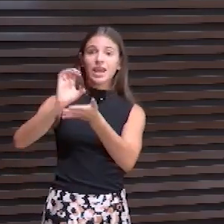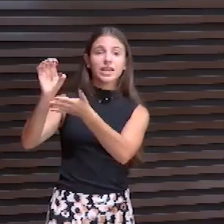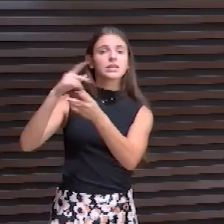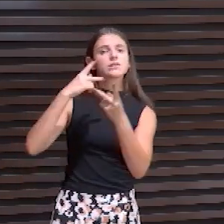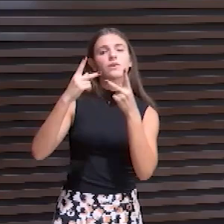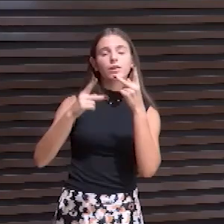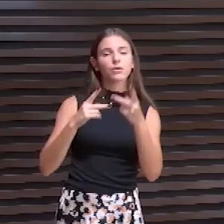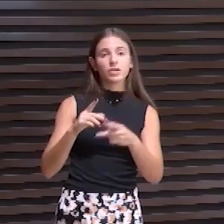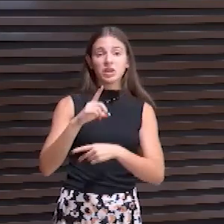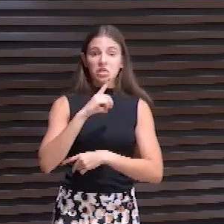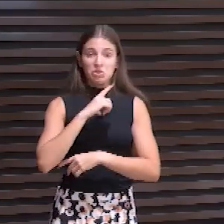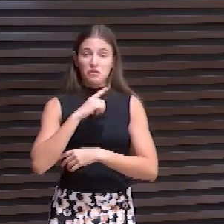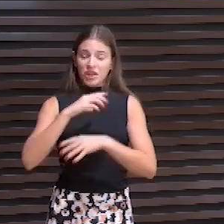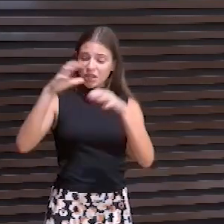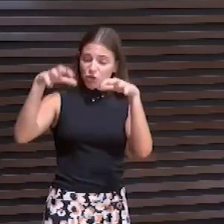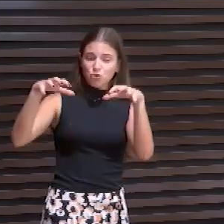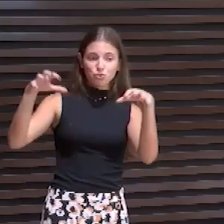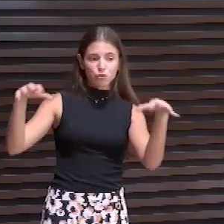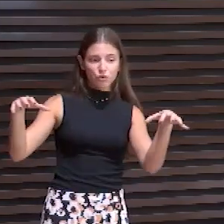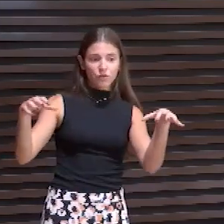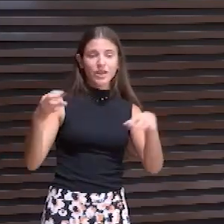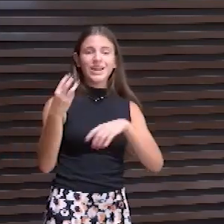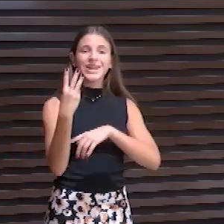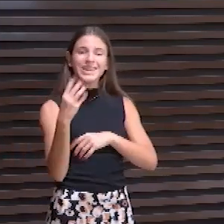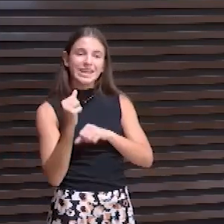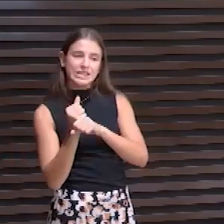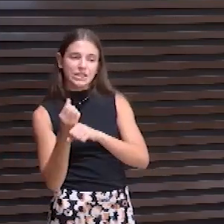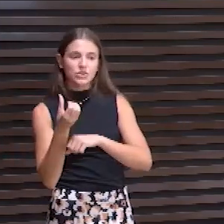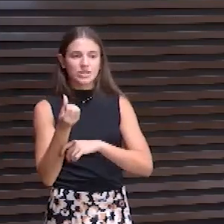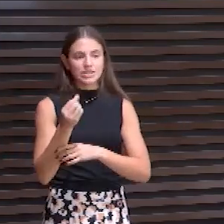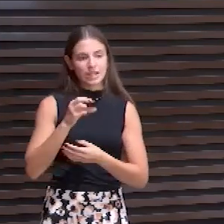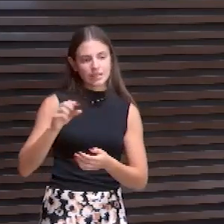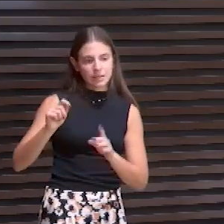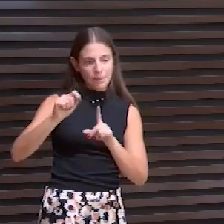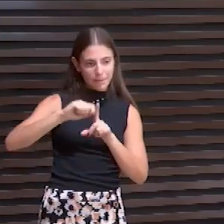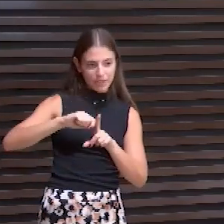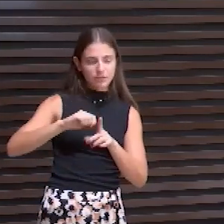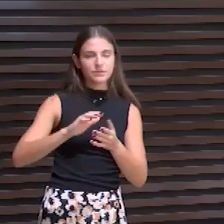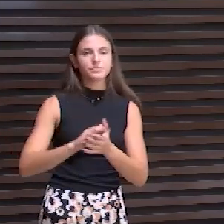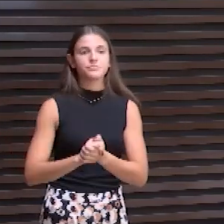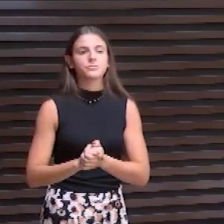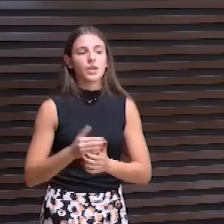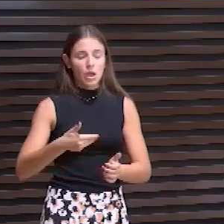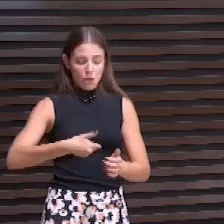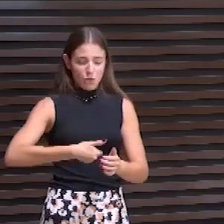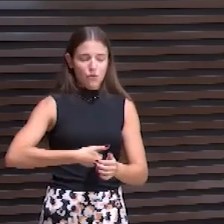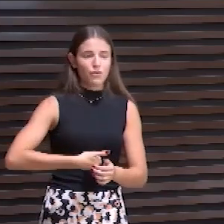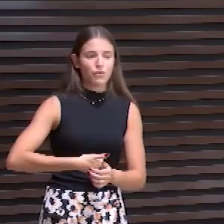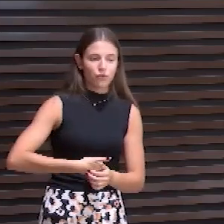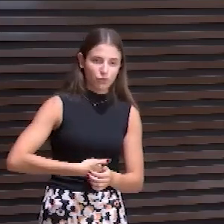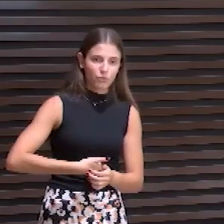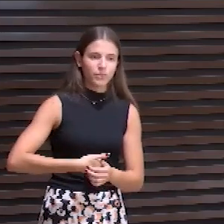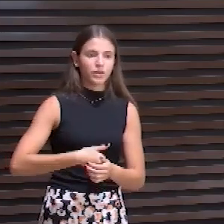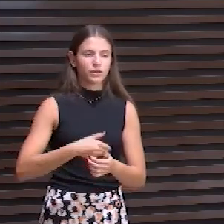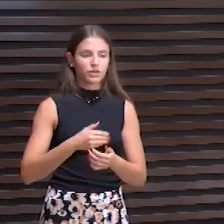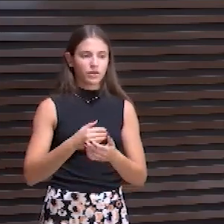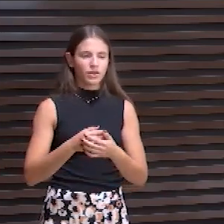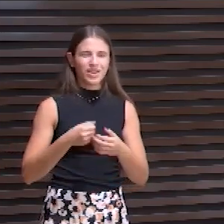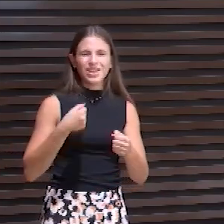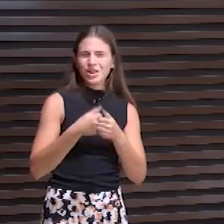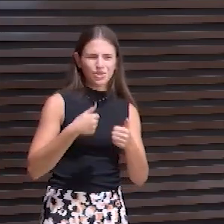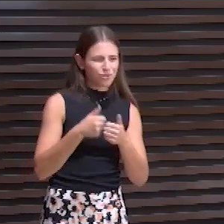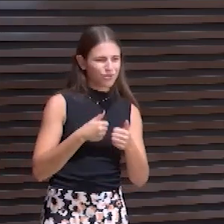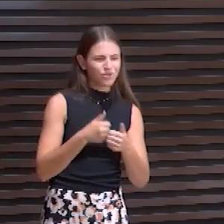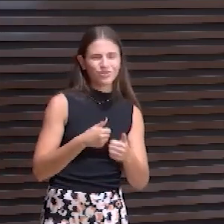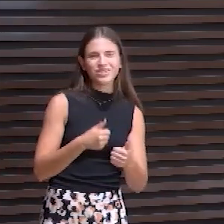3 anos e 6 meses. O que acontece? Escassez, fome, muita luta,